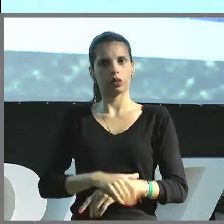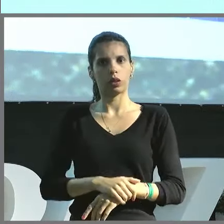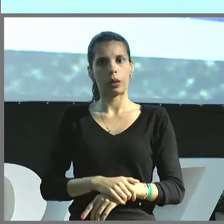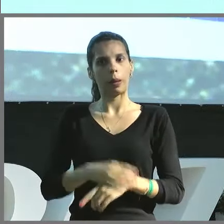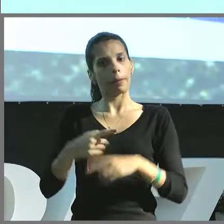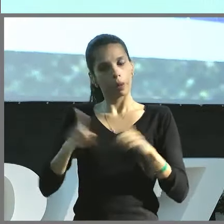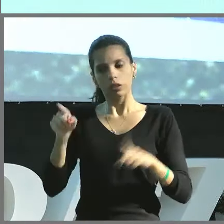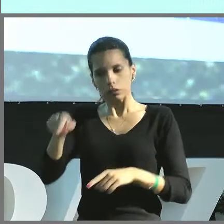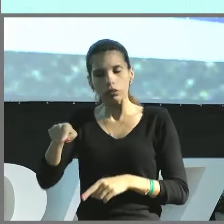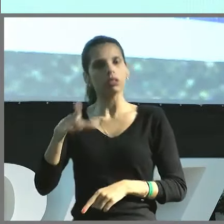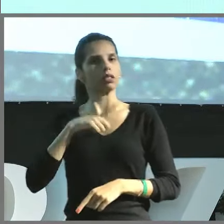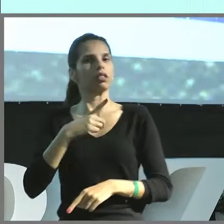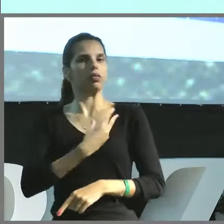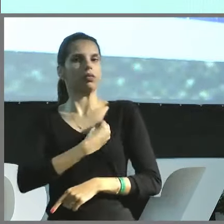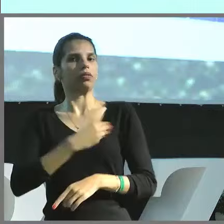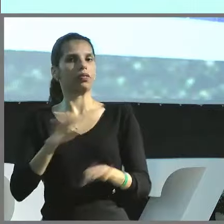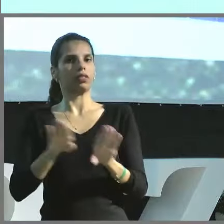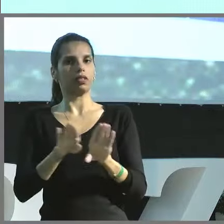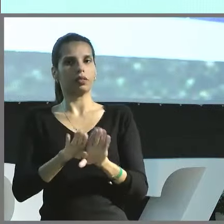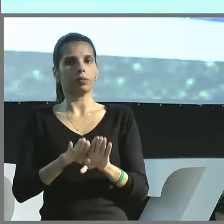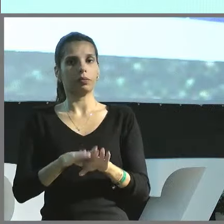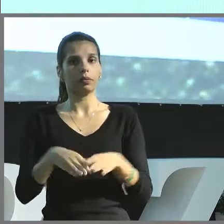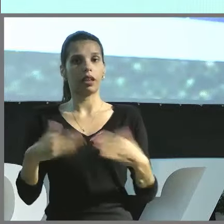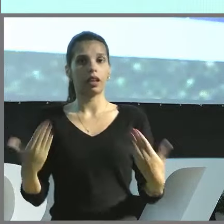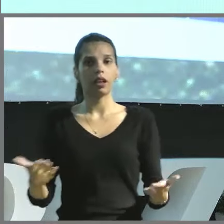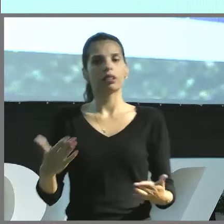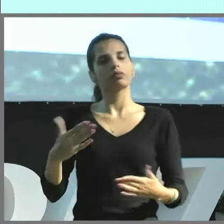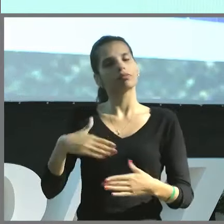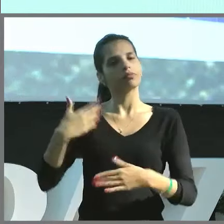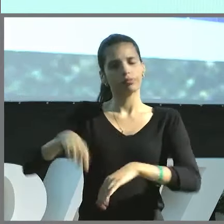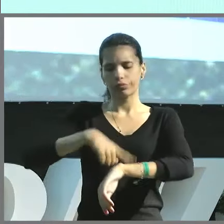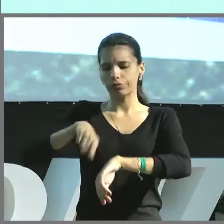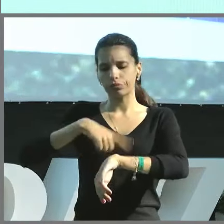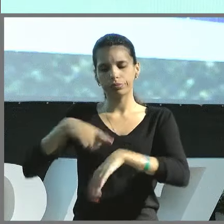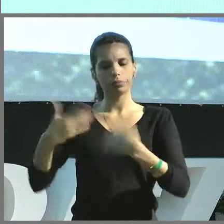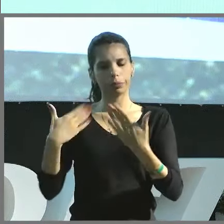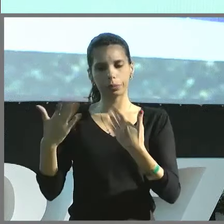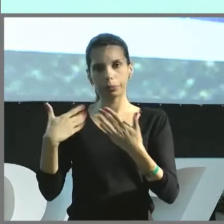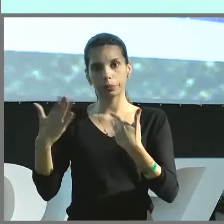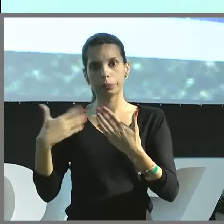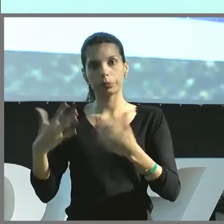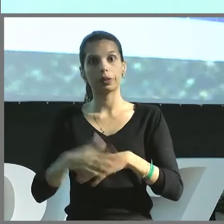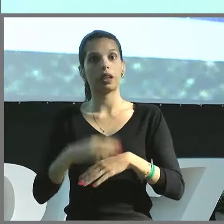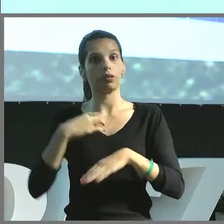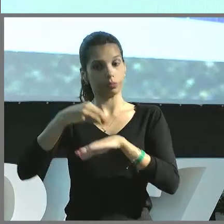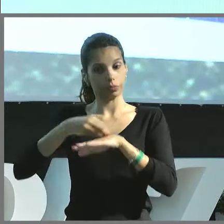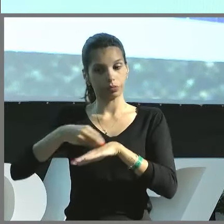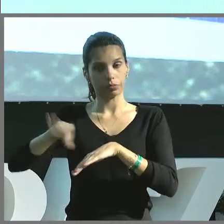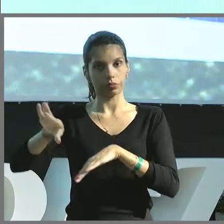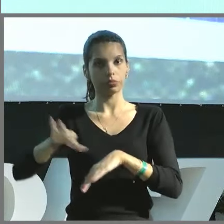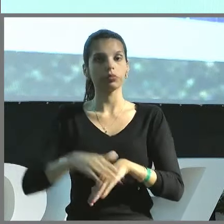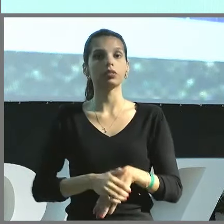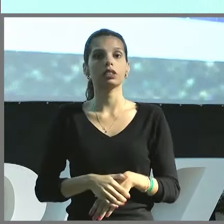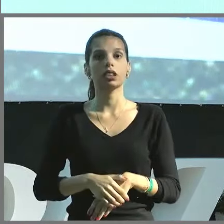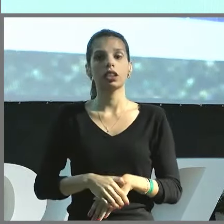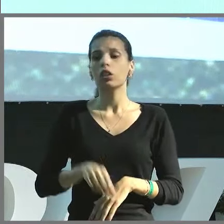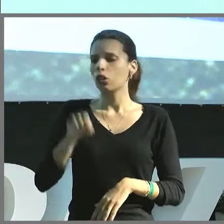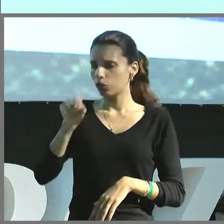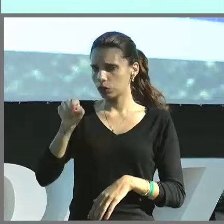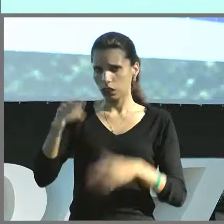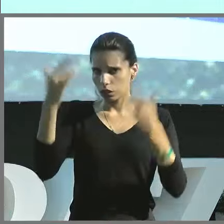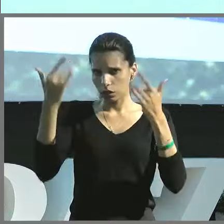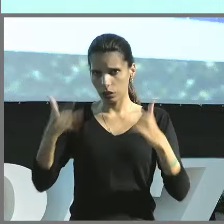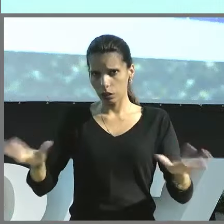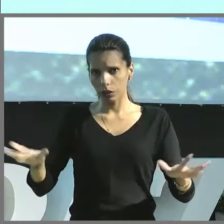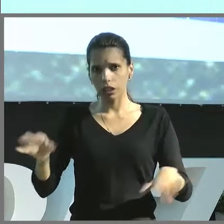mas tu também é vivo. Aí, lá pelas tantas, eu disse, tu não queres